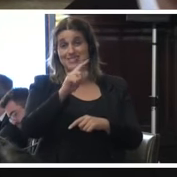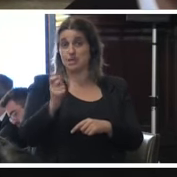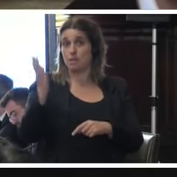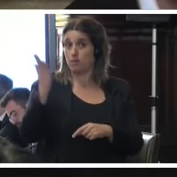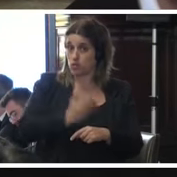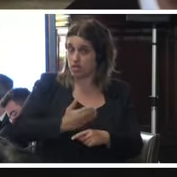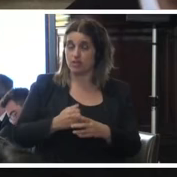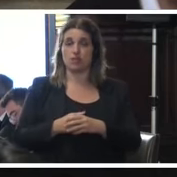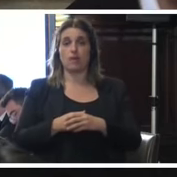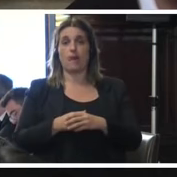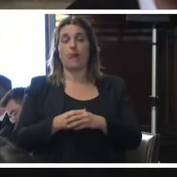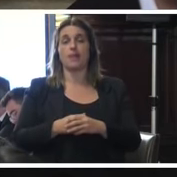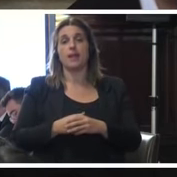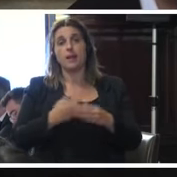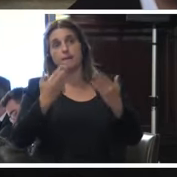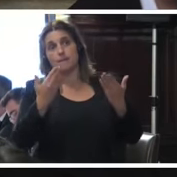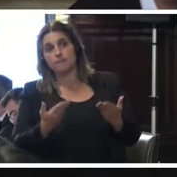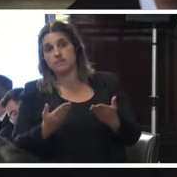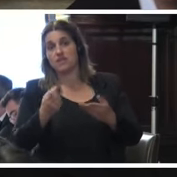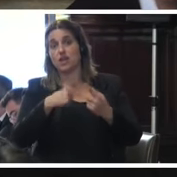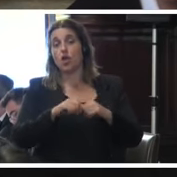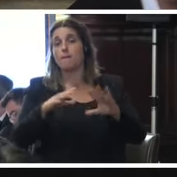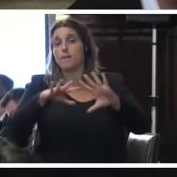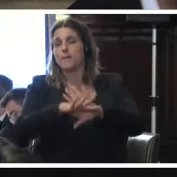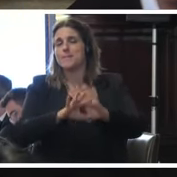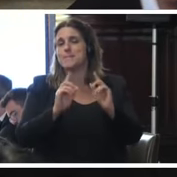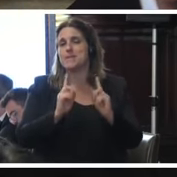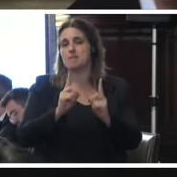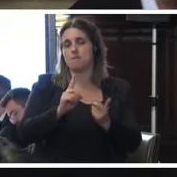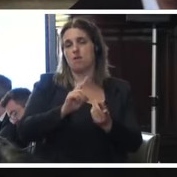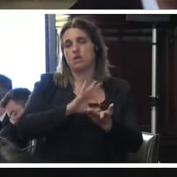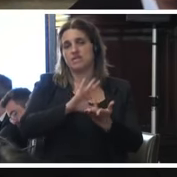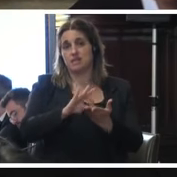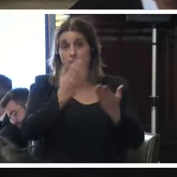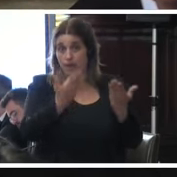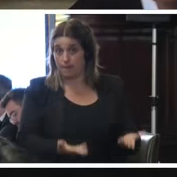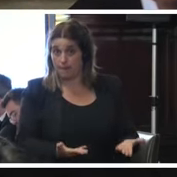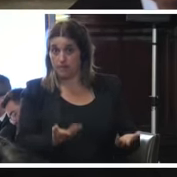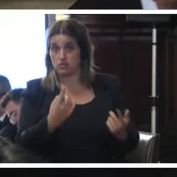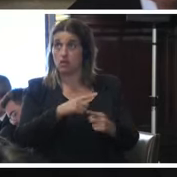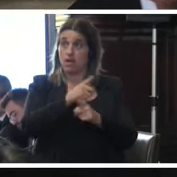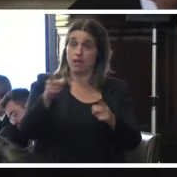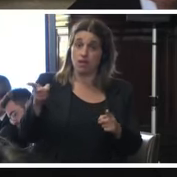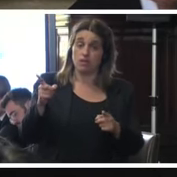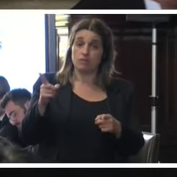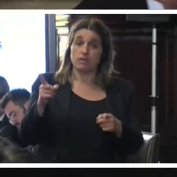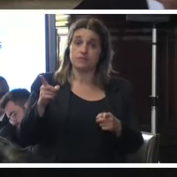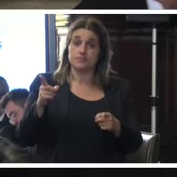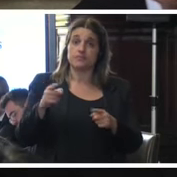belong to the federal, to the same system of all other federal prosecutors and state prosecutors.